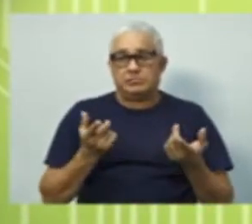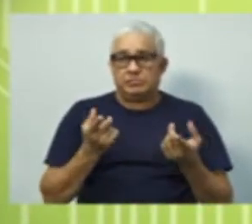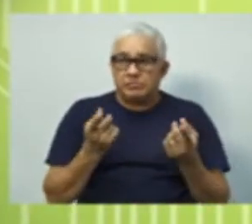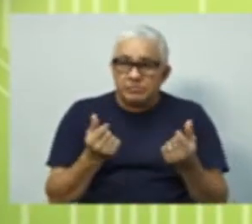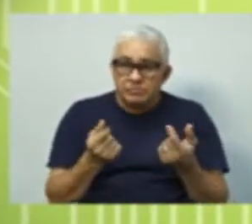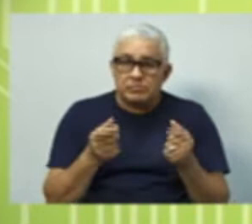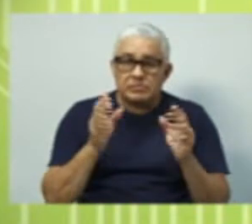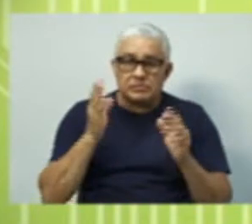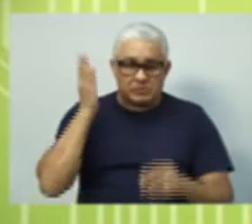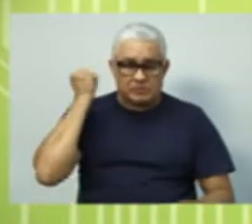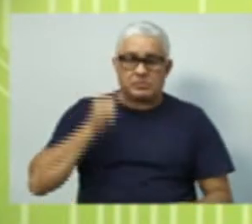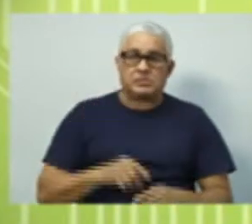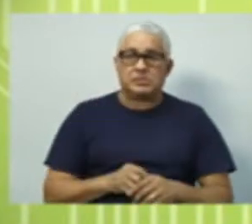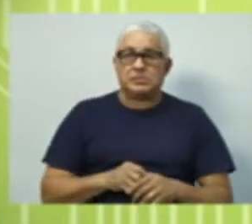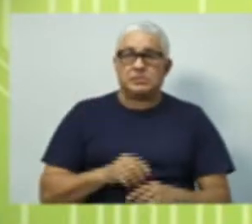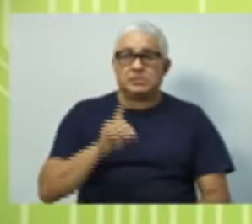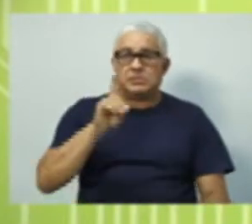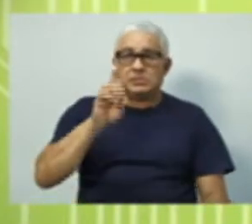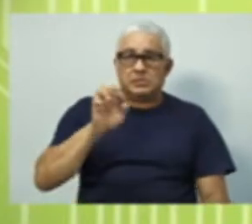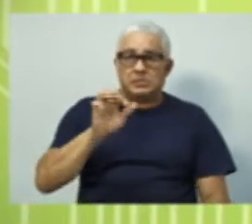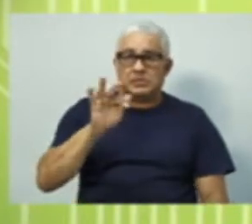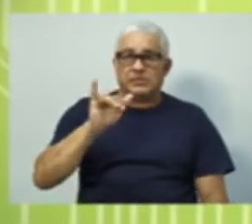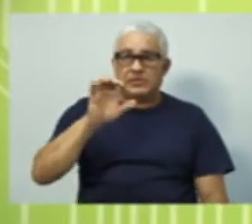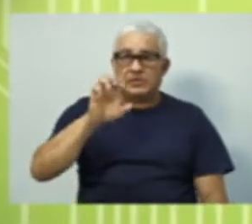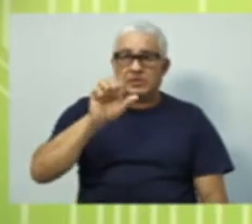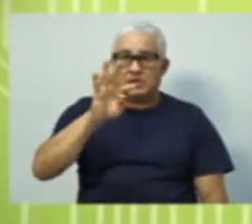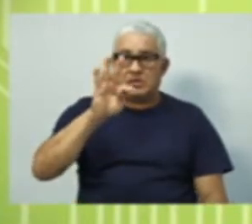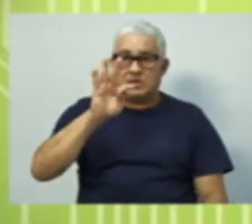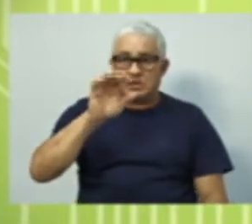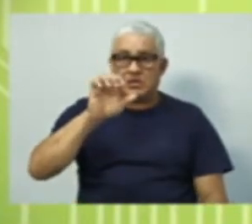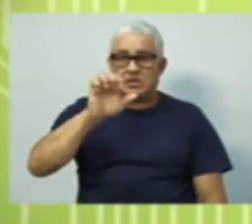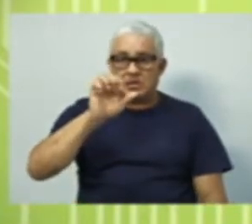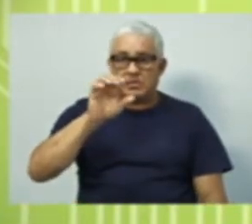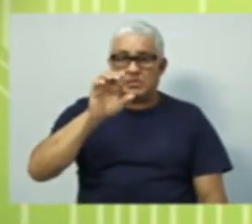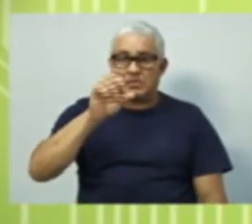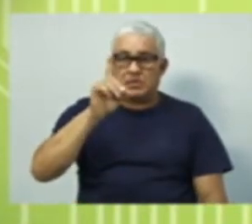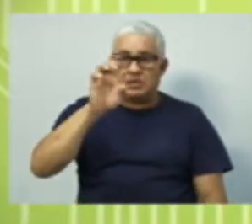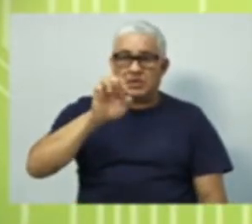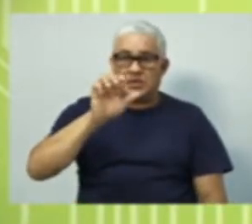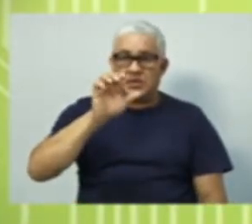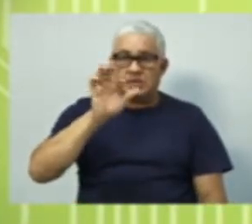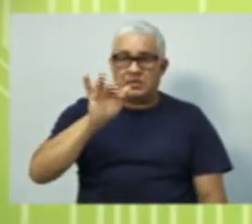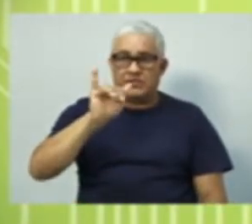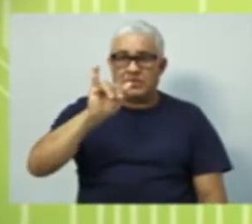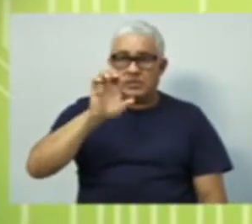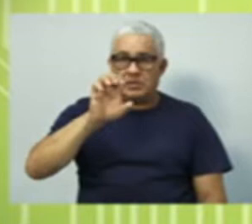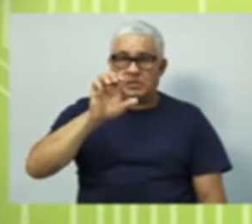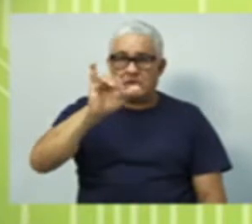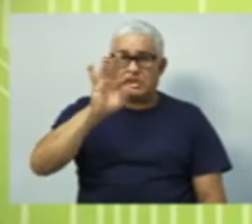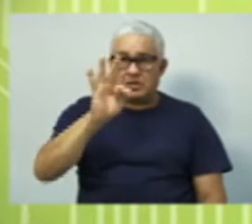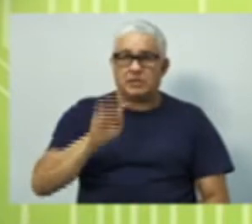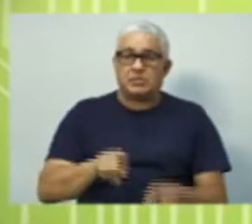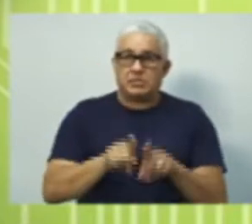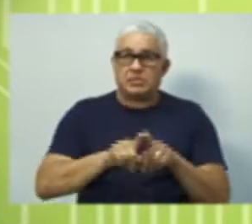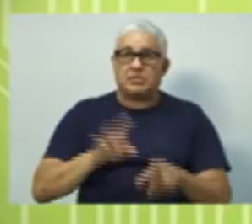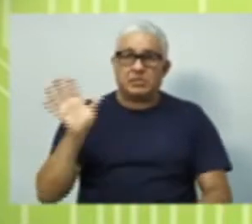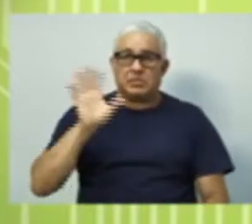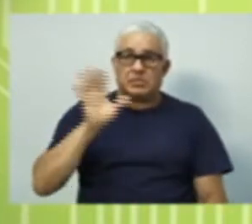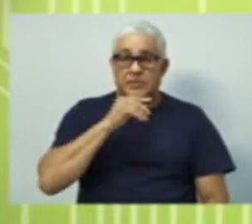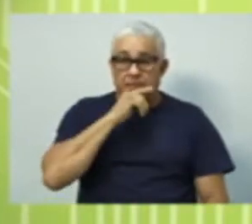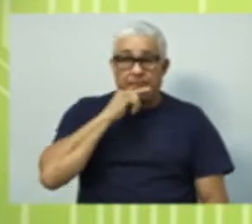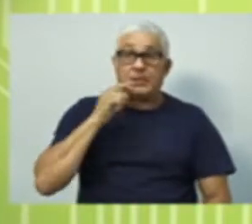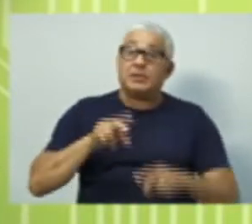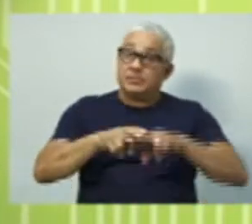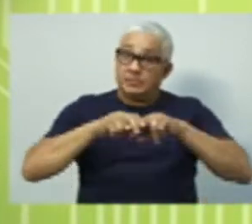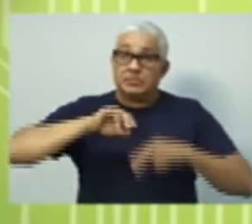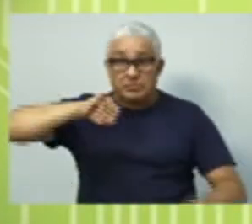ficar deficitário. E, evidentemente, vai se complicar, vai ter que procurar recursos externos. E que torna-se caro por conta do quê? De juros,